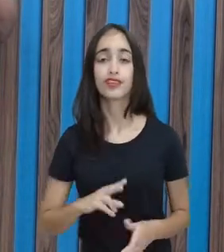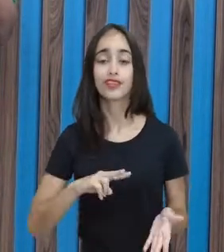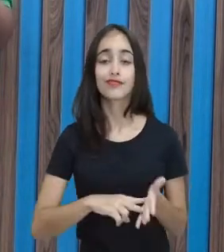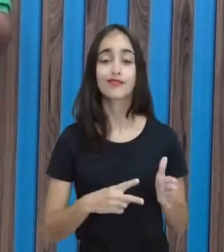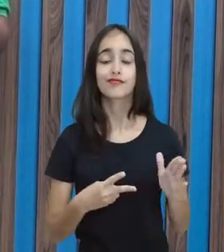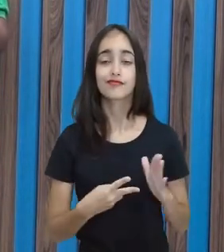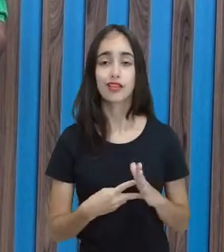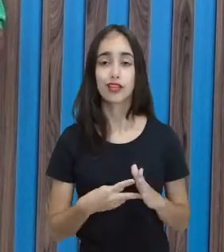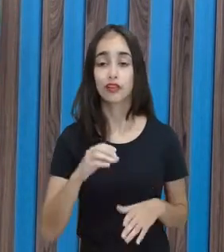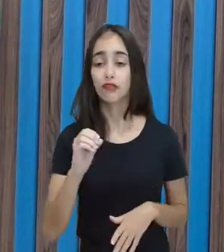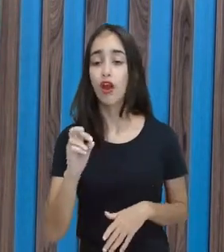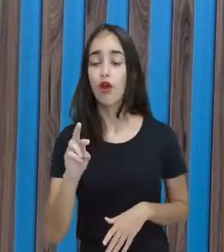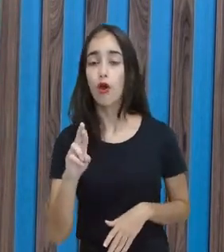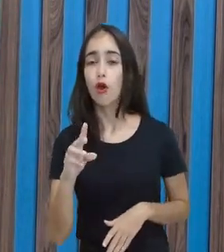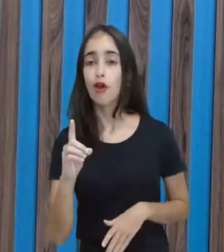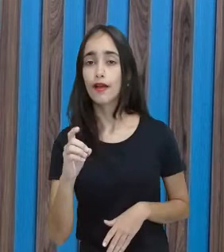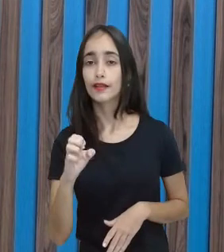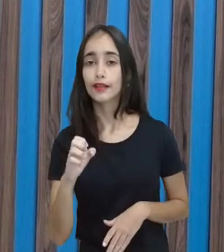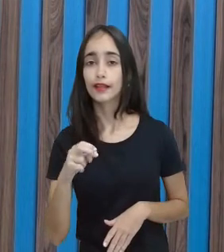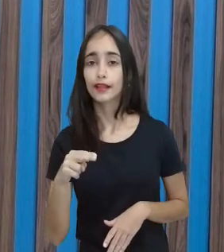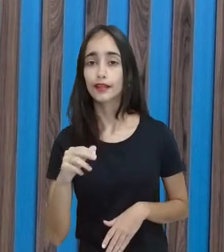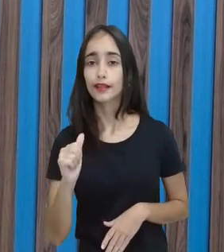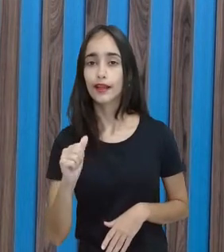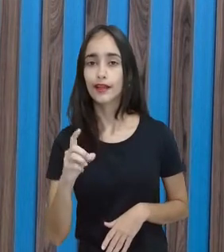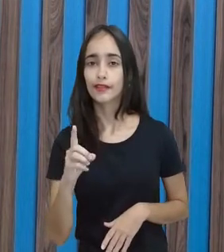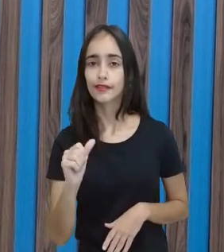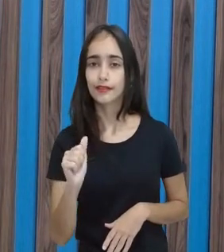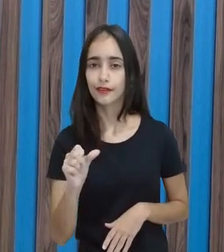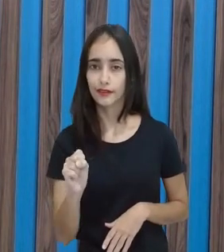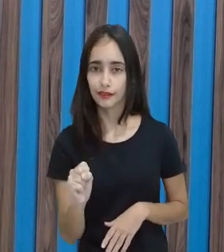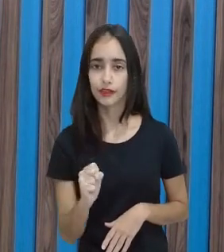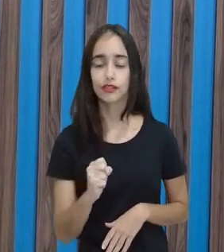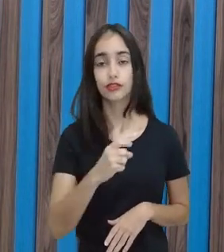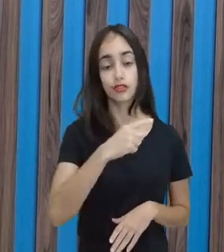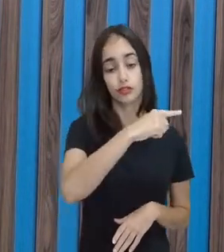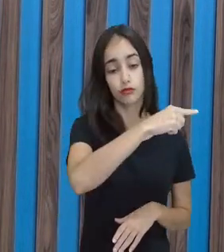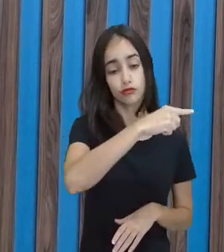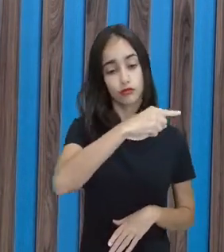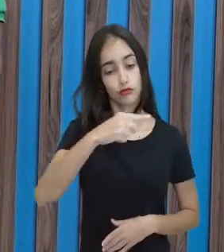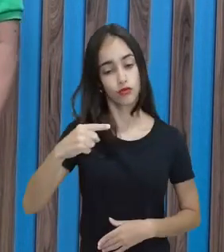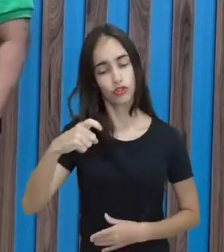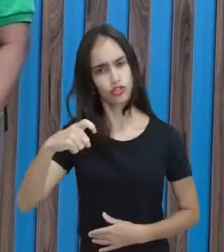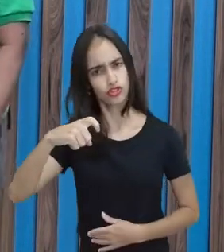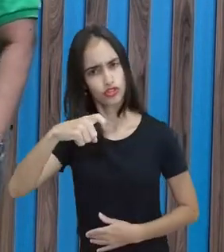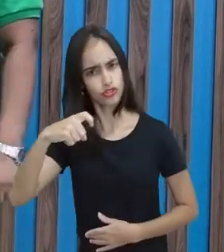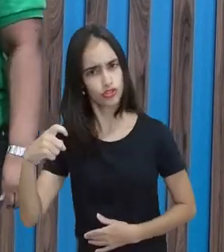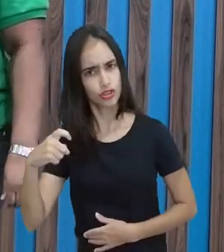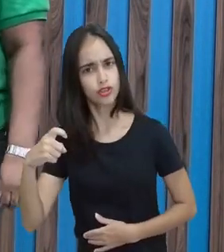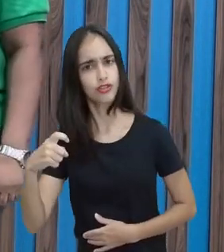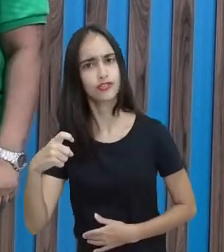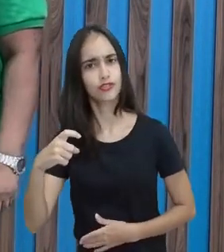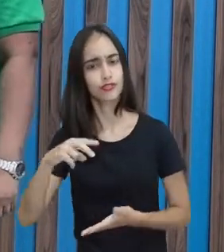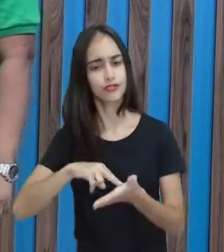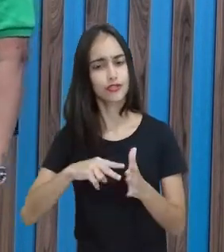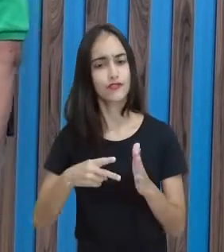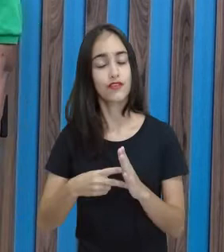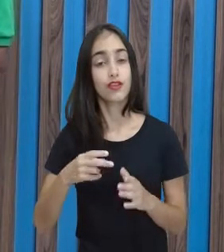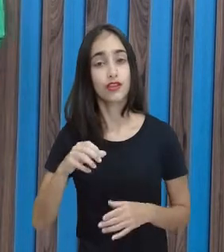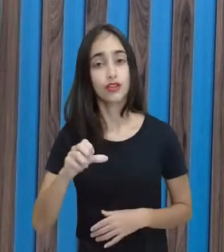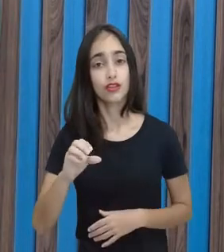das ordenadas, e o eixo de X, que corresponde ao eixo das